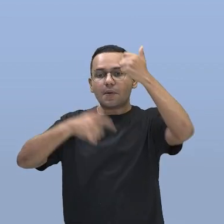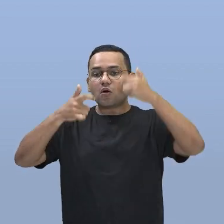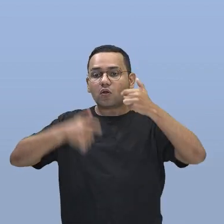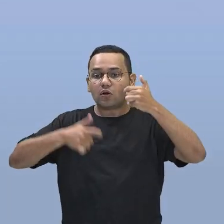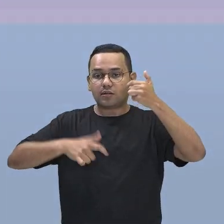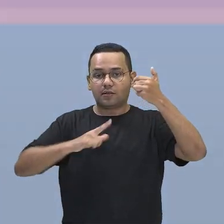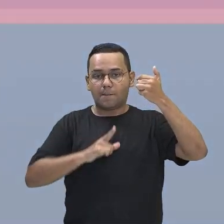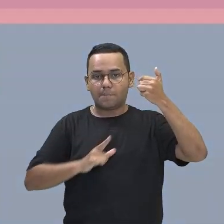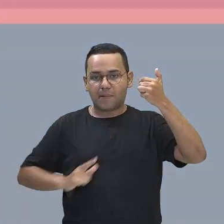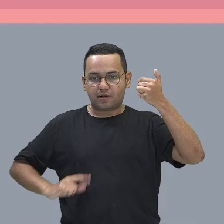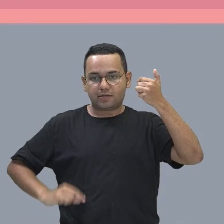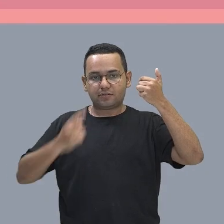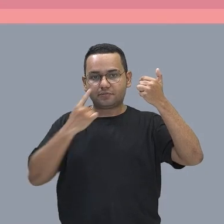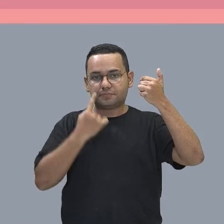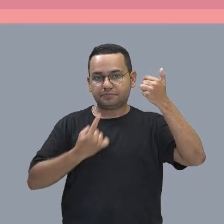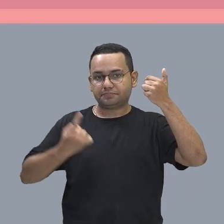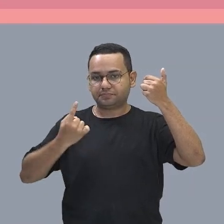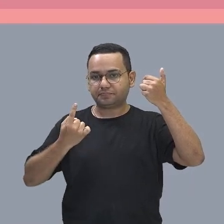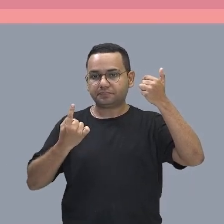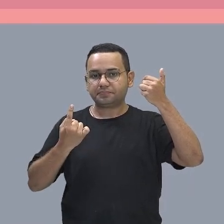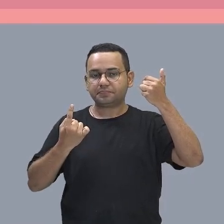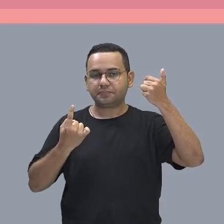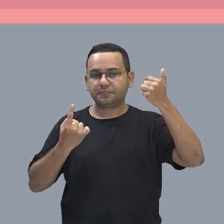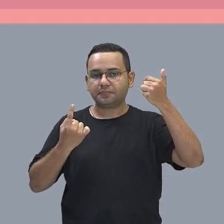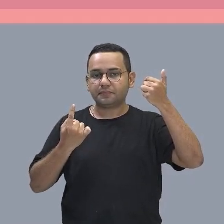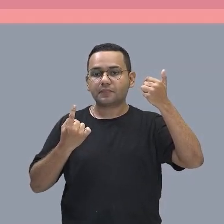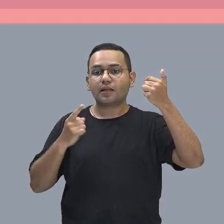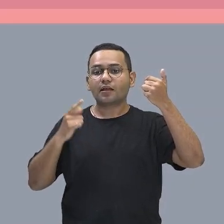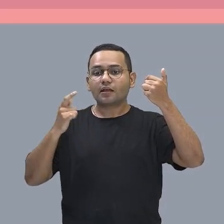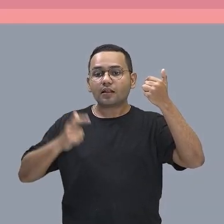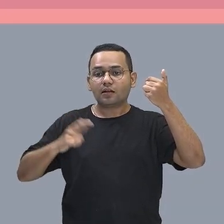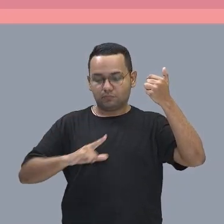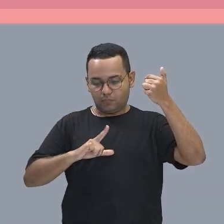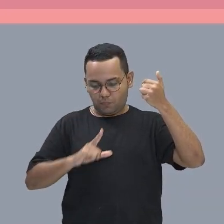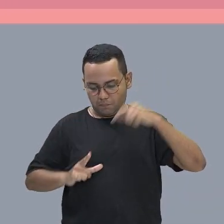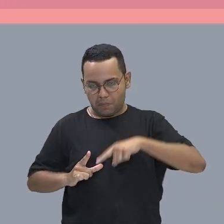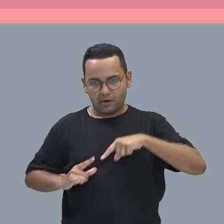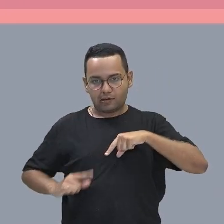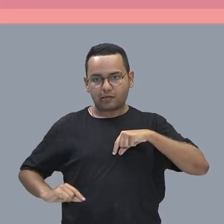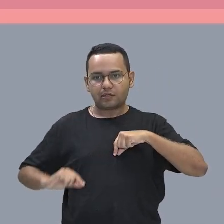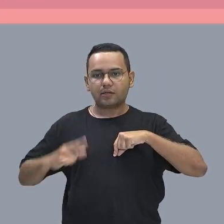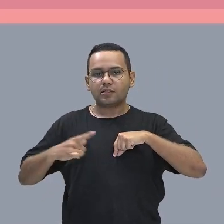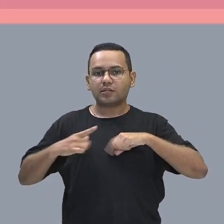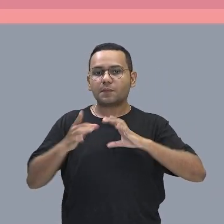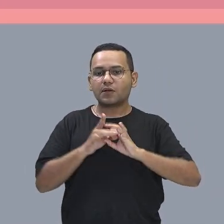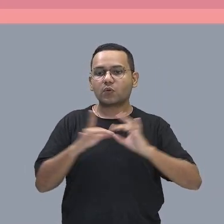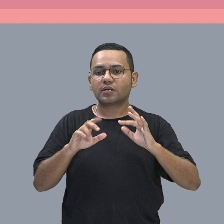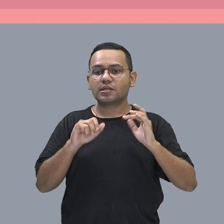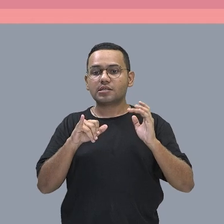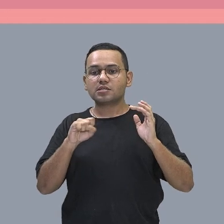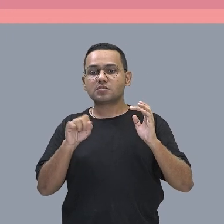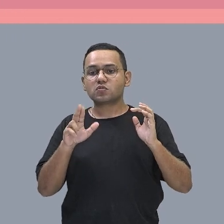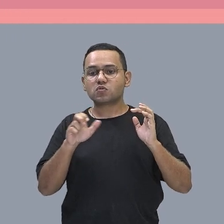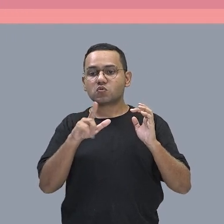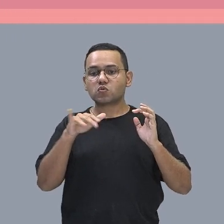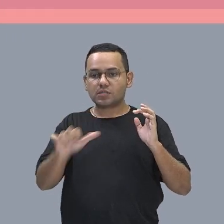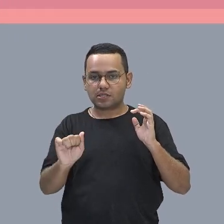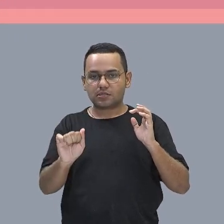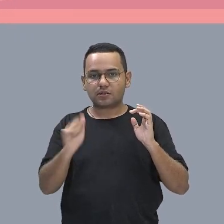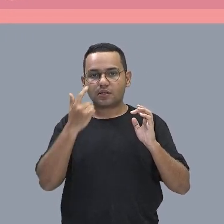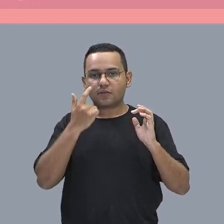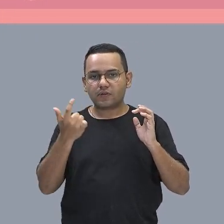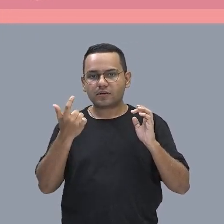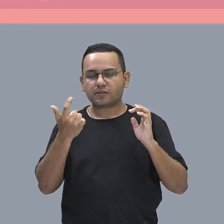você consegue reconhecer o pâncreas. E aí o pâncreas liberou insulina na corrente sanguínea, representado